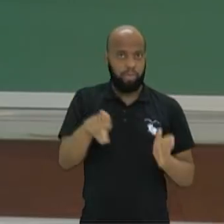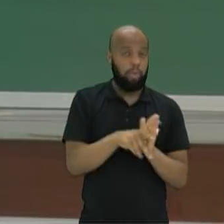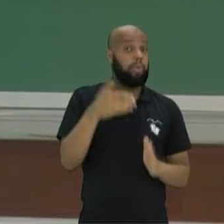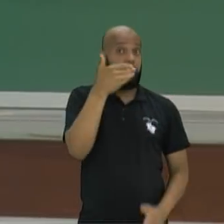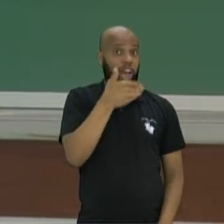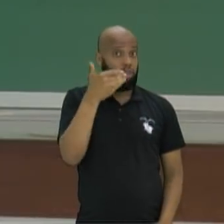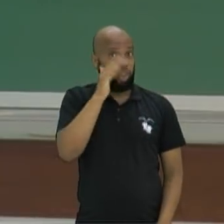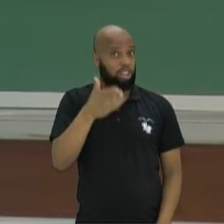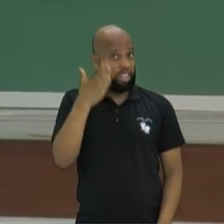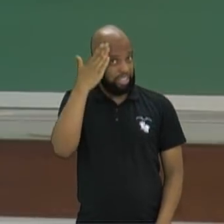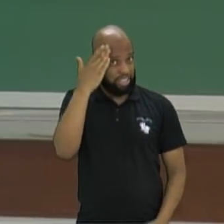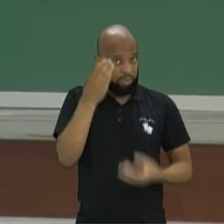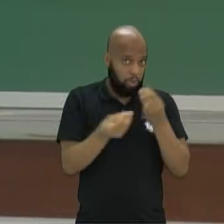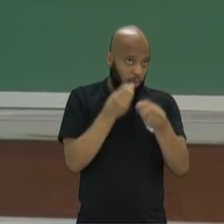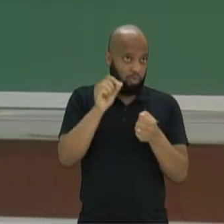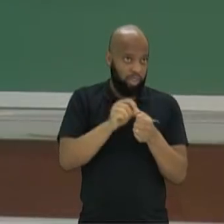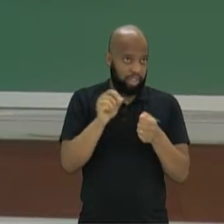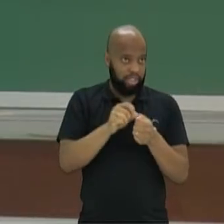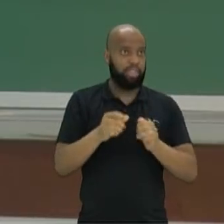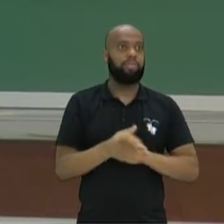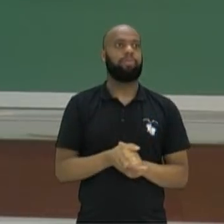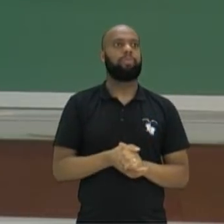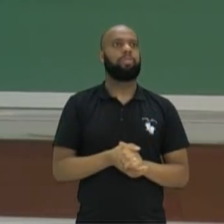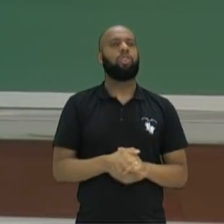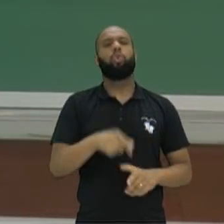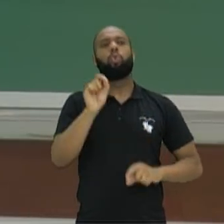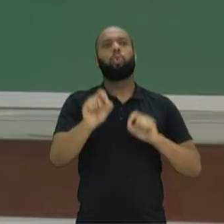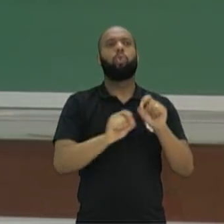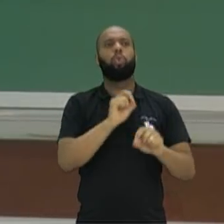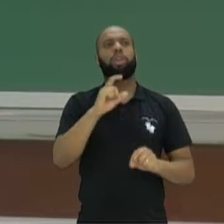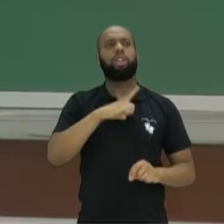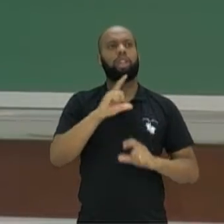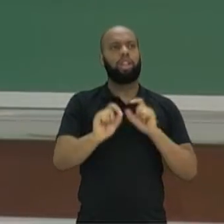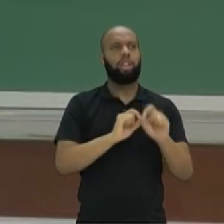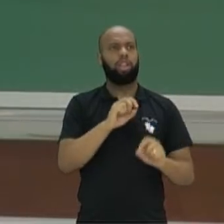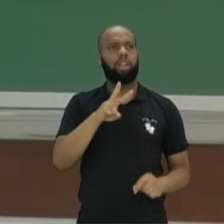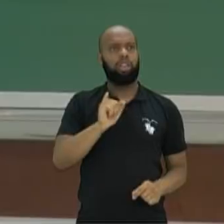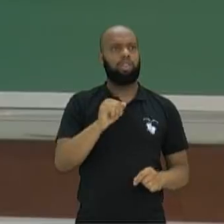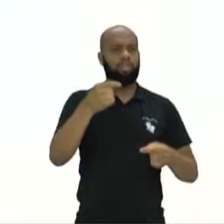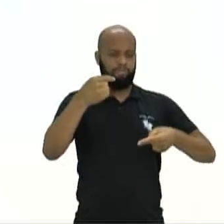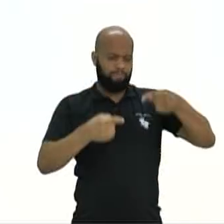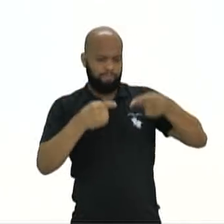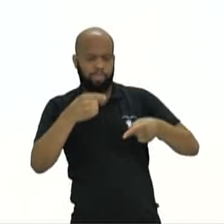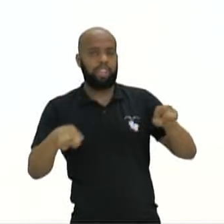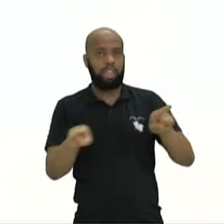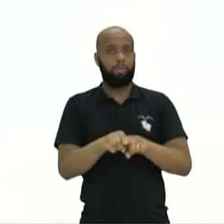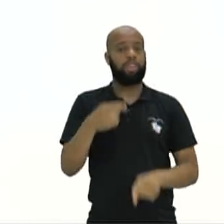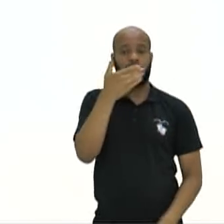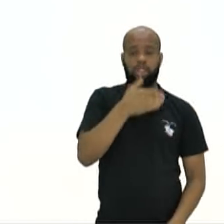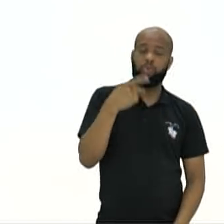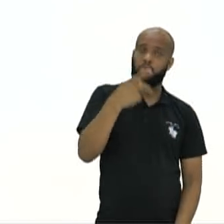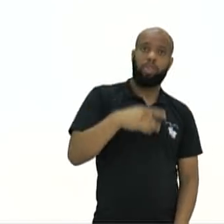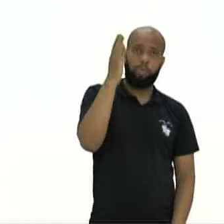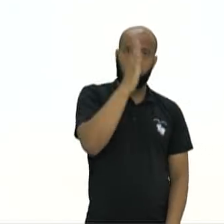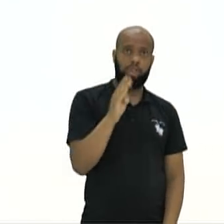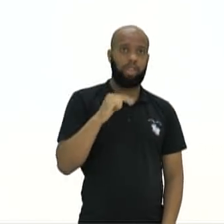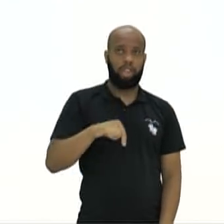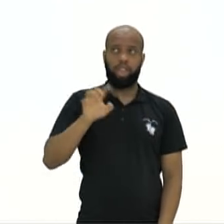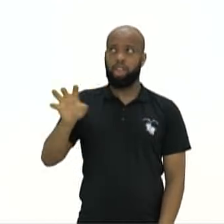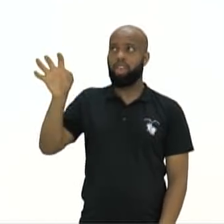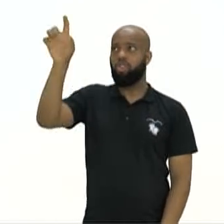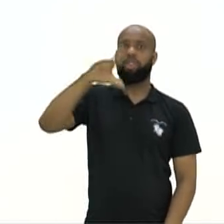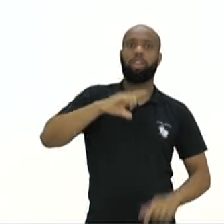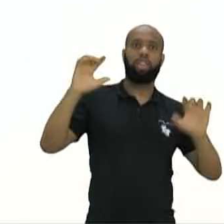açúcar. As Antilhas, eu vou trazer para vocês aqui, acabam inclusive concorrendo com o açúcar brasileiro, uma região com